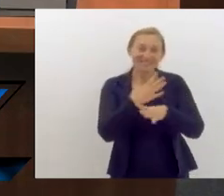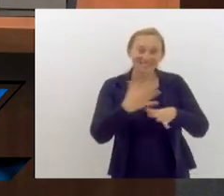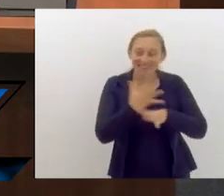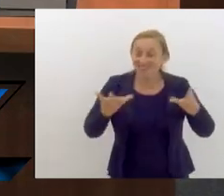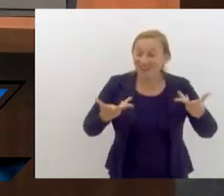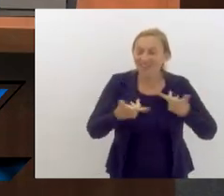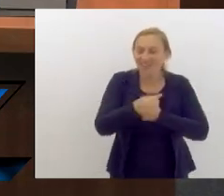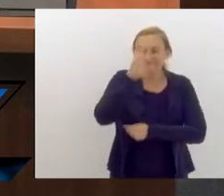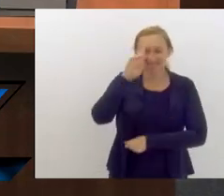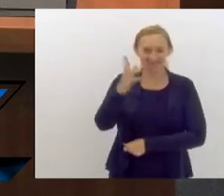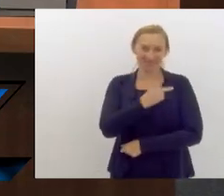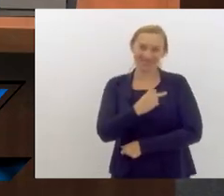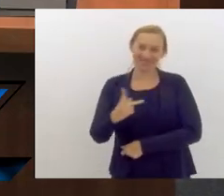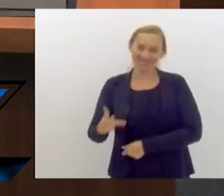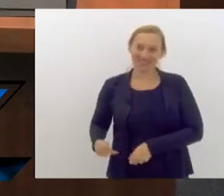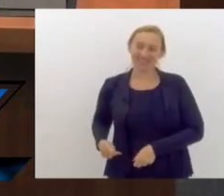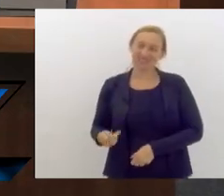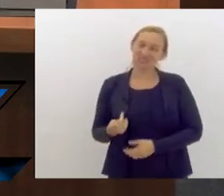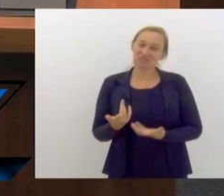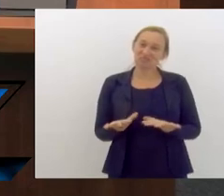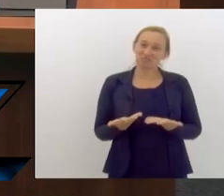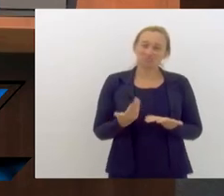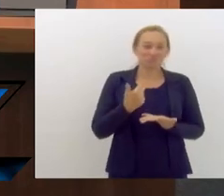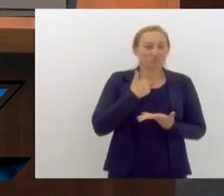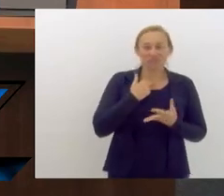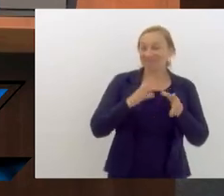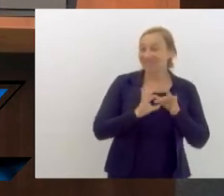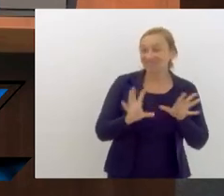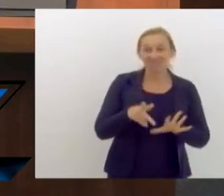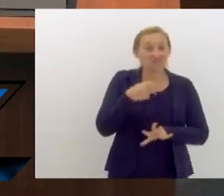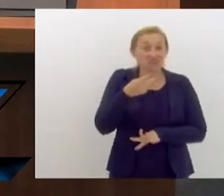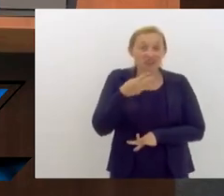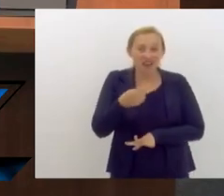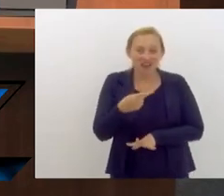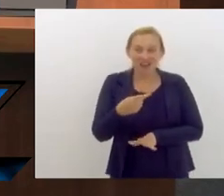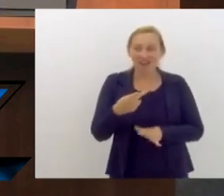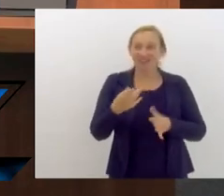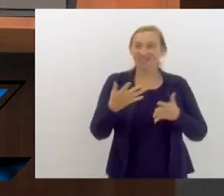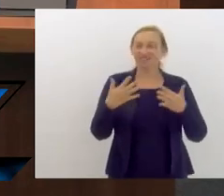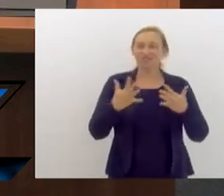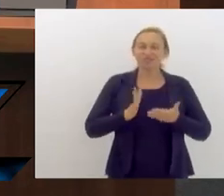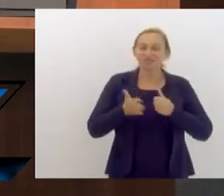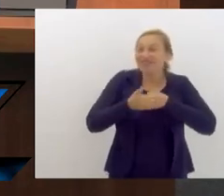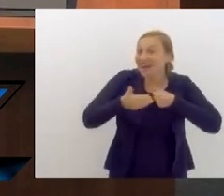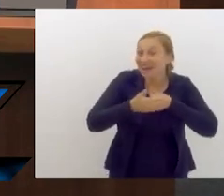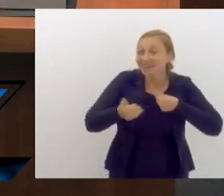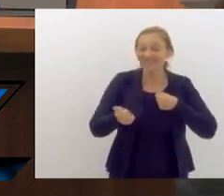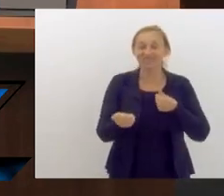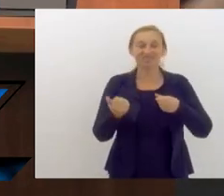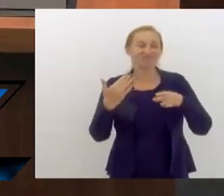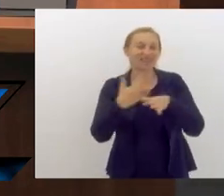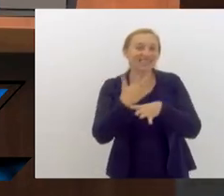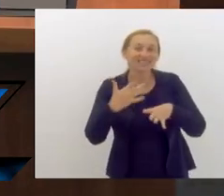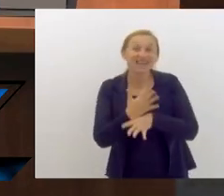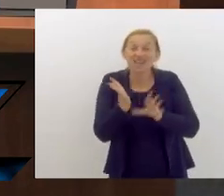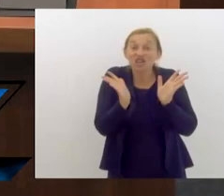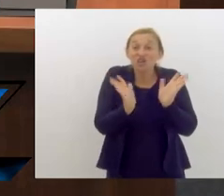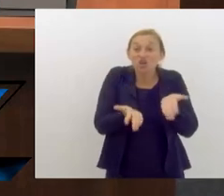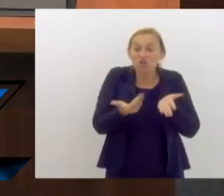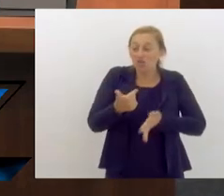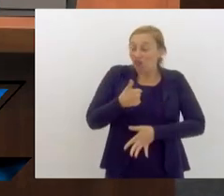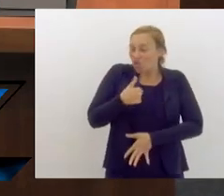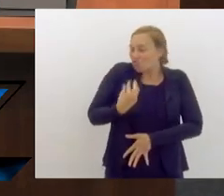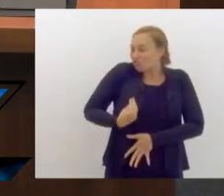Presidente eu não podia deixar de trazer aqui o nosso apreço O nosso carinho pela cidade que hoje eu